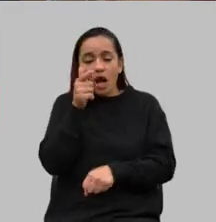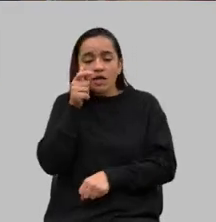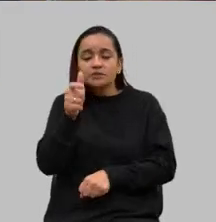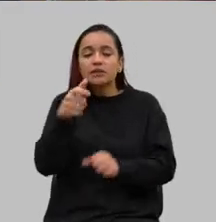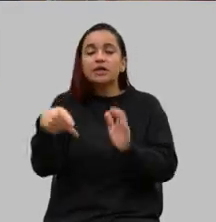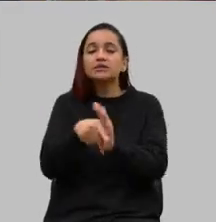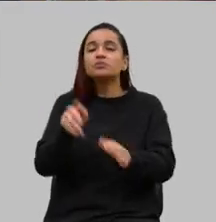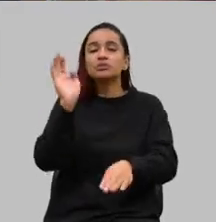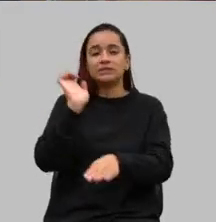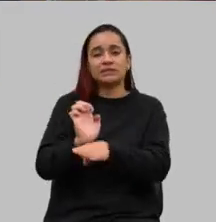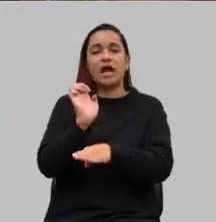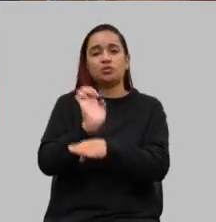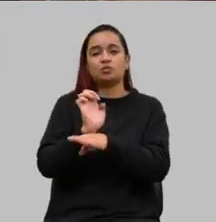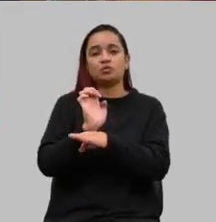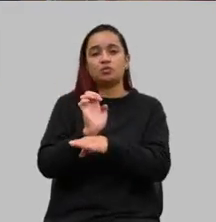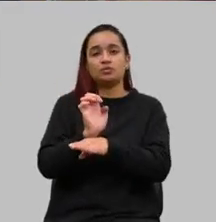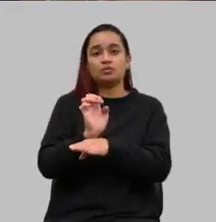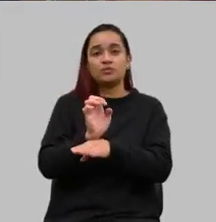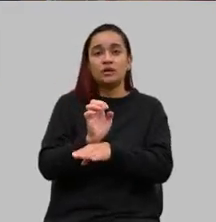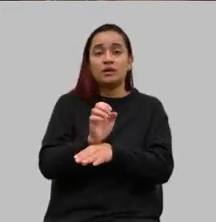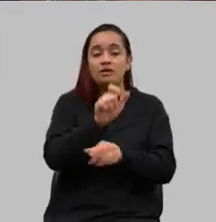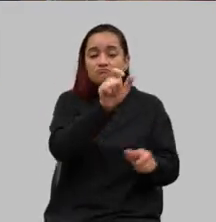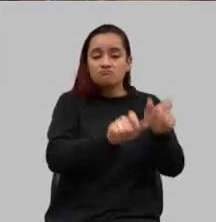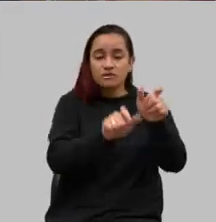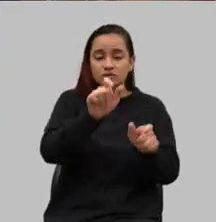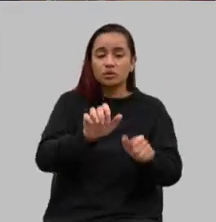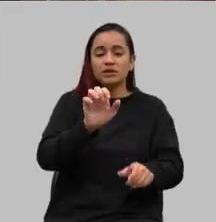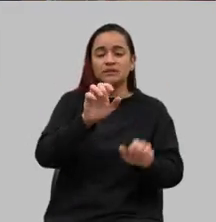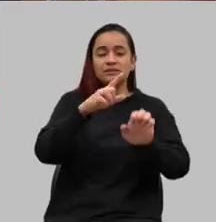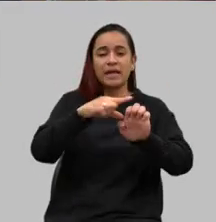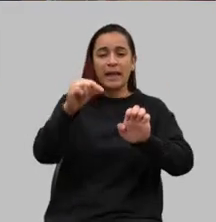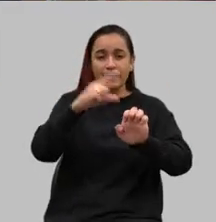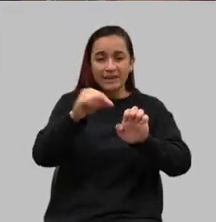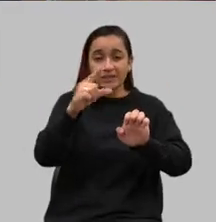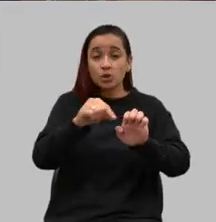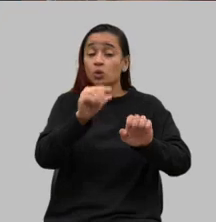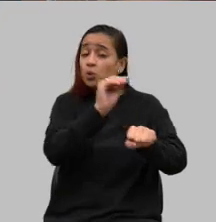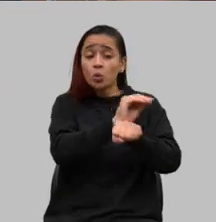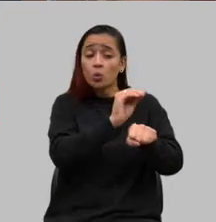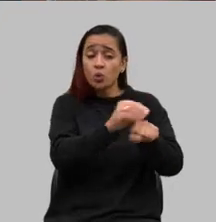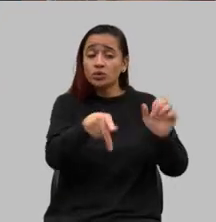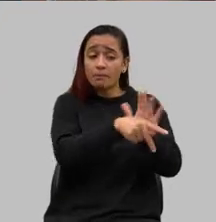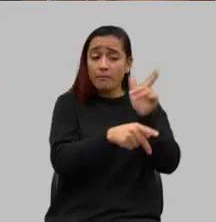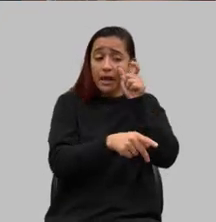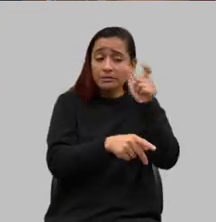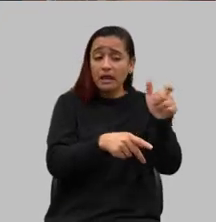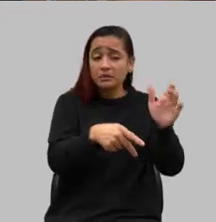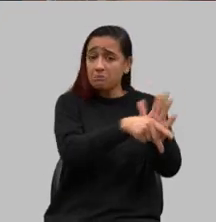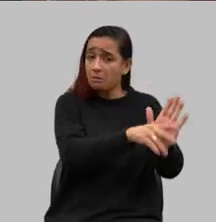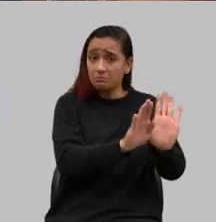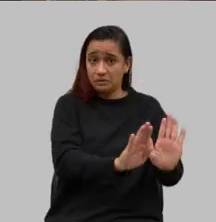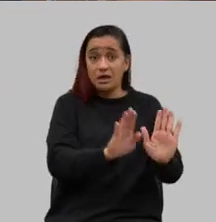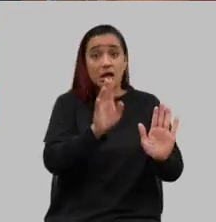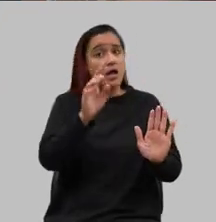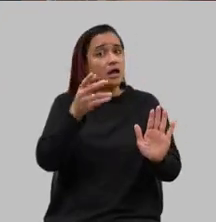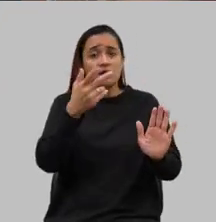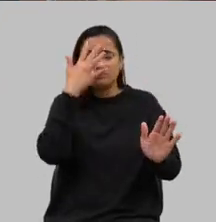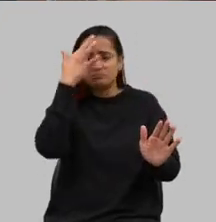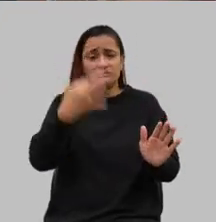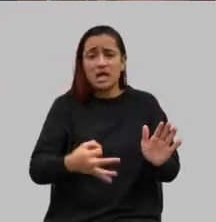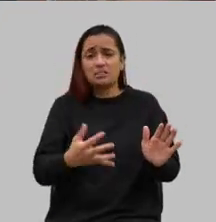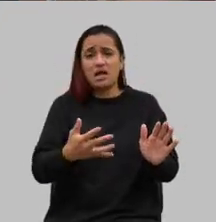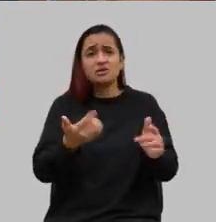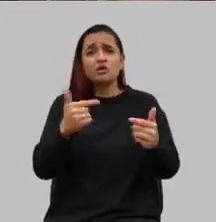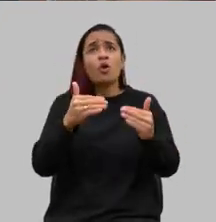Estado os empreendedores cuidam dos interesses do seu empreendimento e é legítimo isso eu não tô discordando do